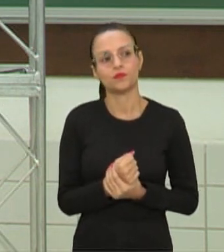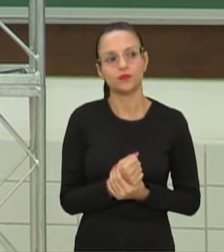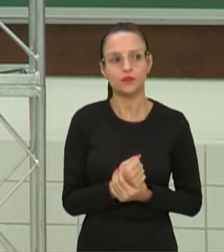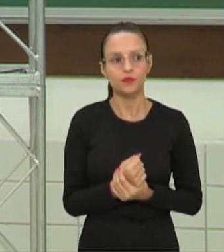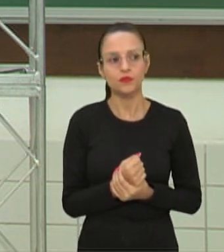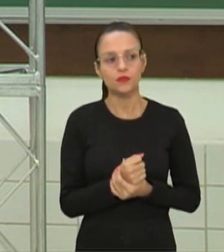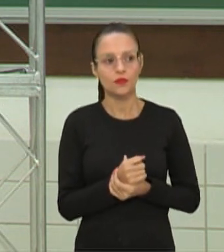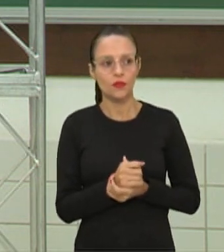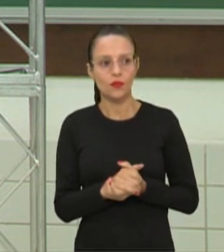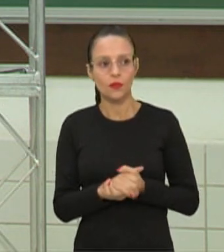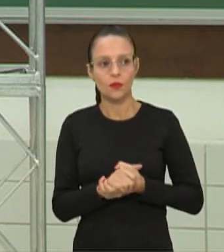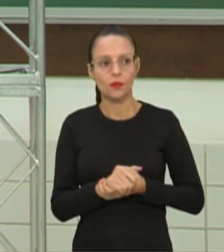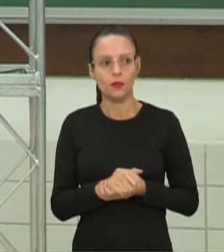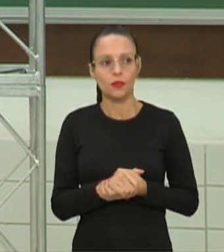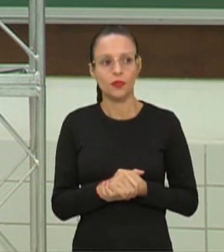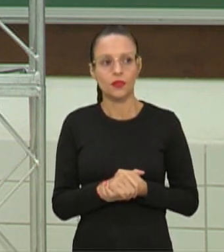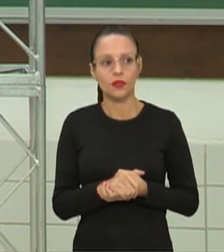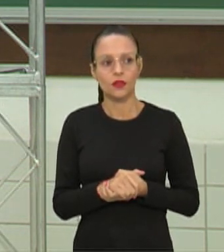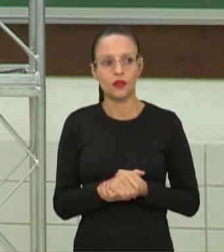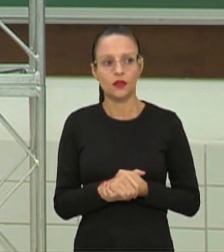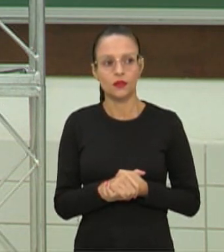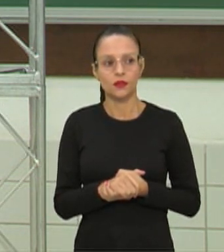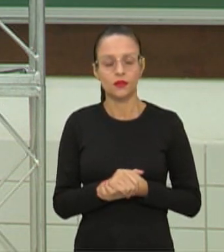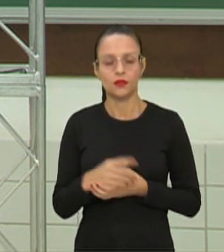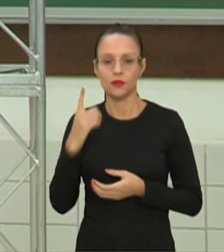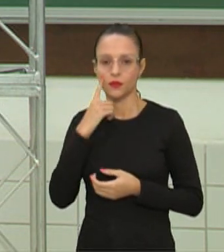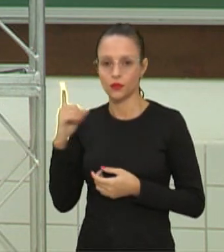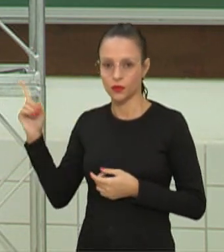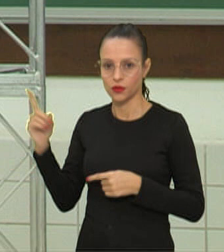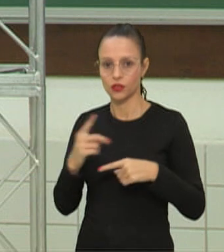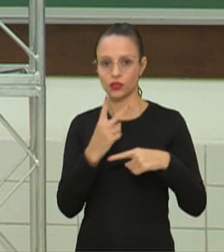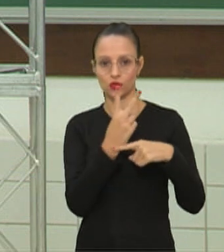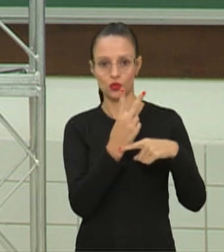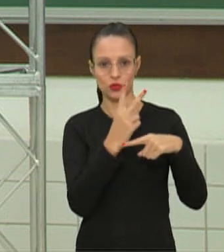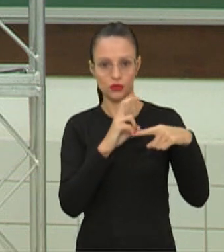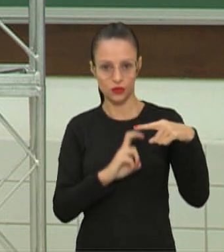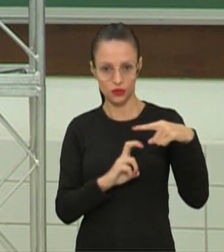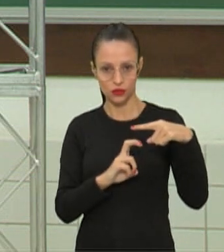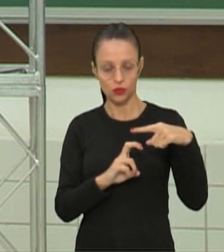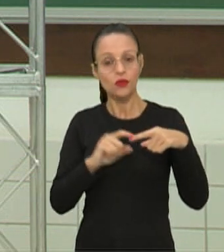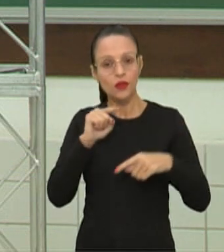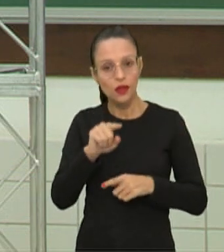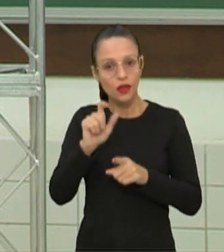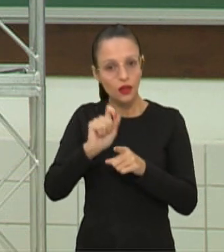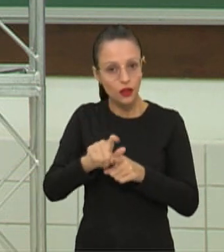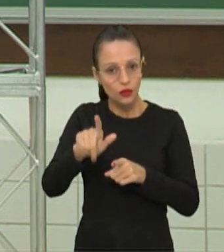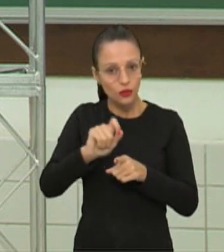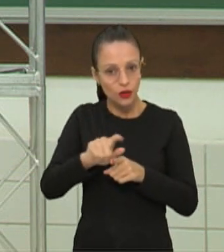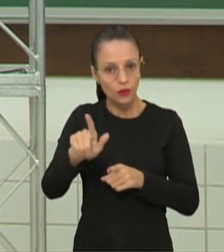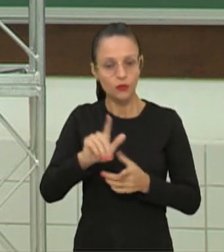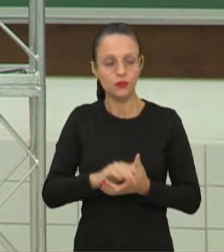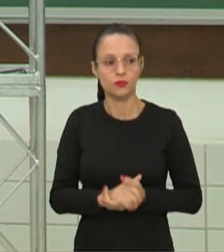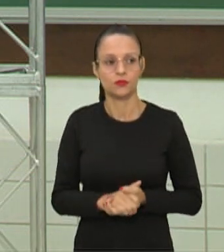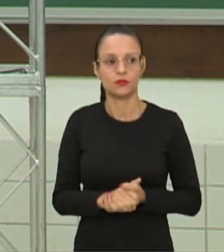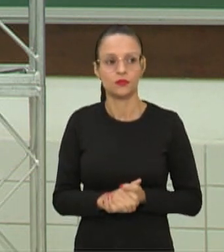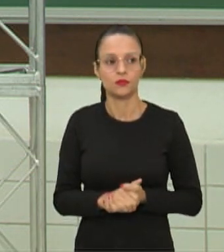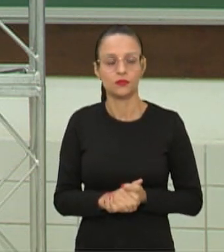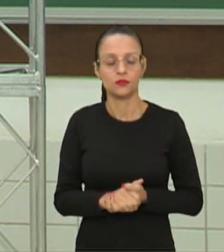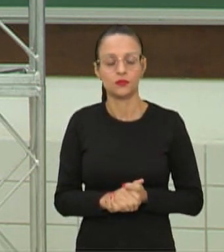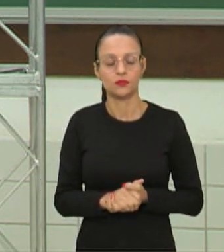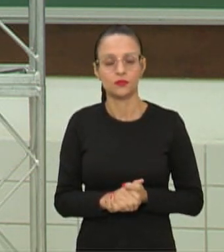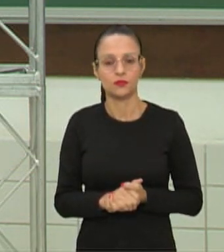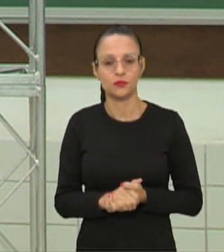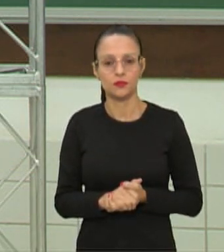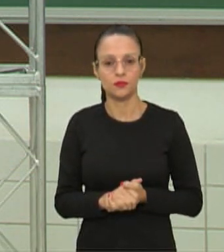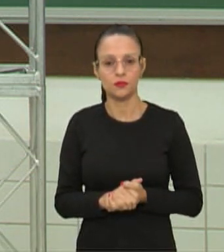2/5 do salário é para alimentação. Aliás, para o aluguel. Então é 2/5 de x.